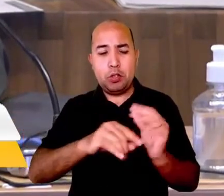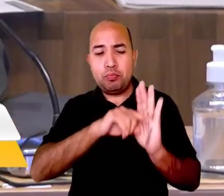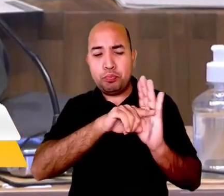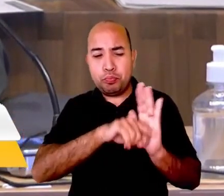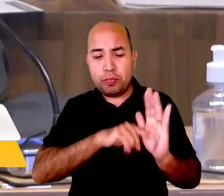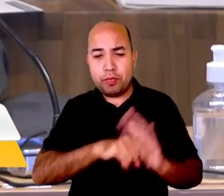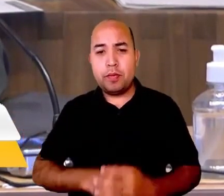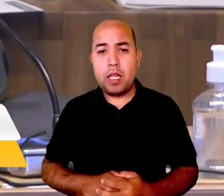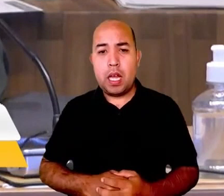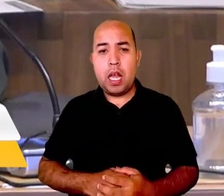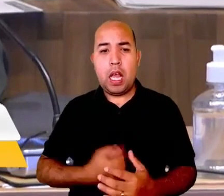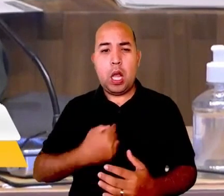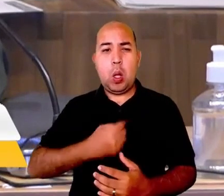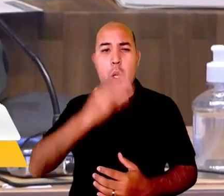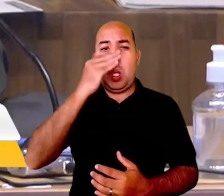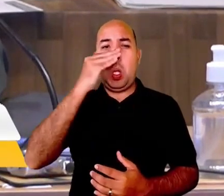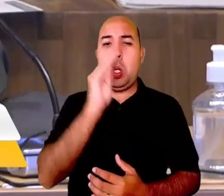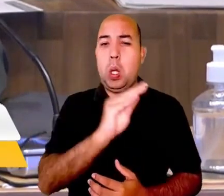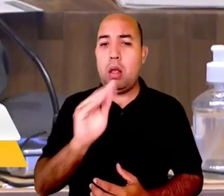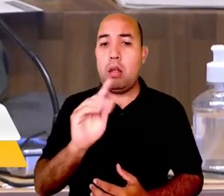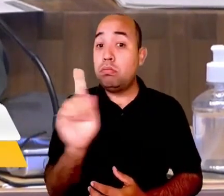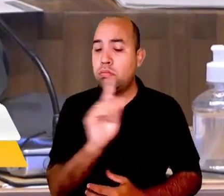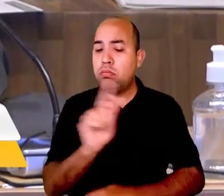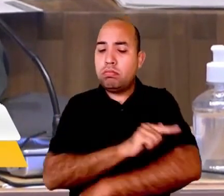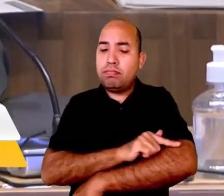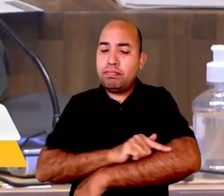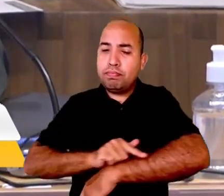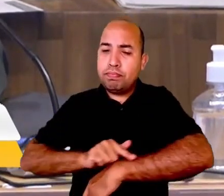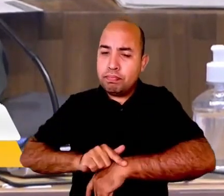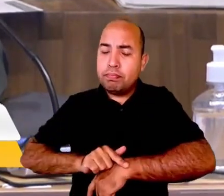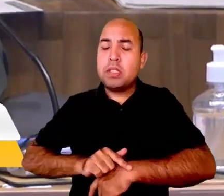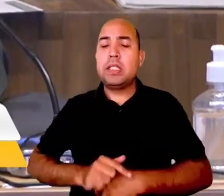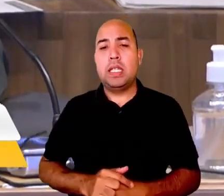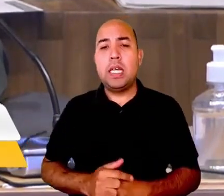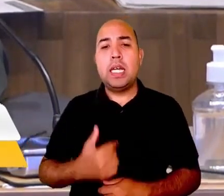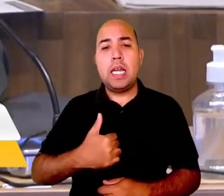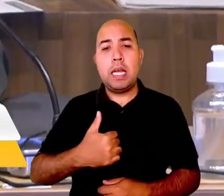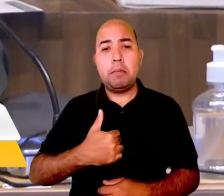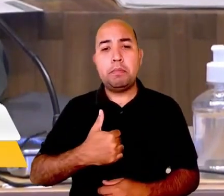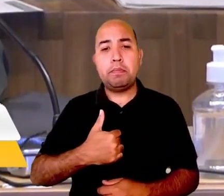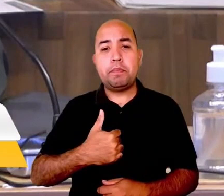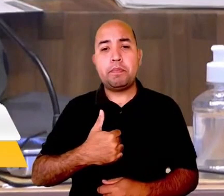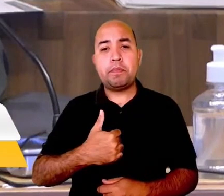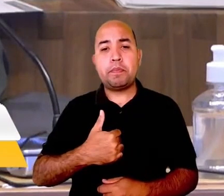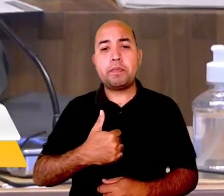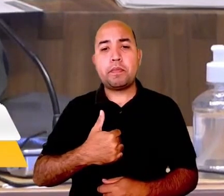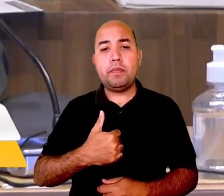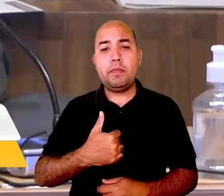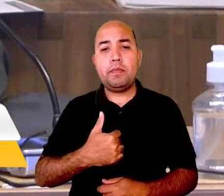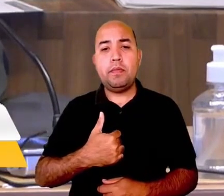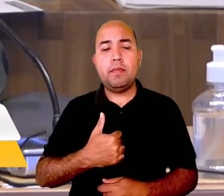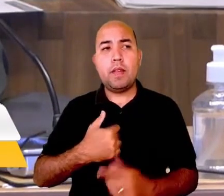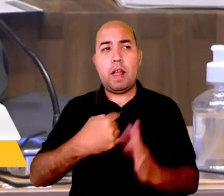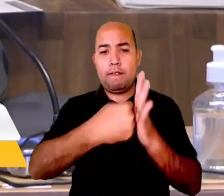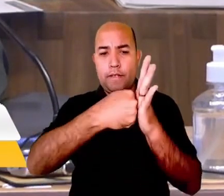de desrespeitar Vossas Excelências e os trabalhos conduzidos por essa CPMI, considerando a minha inequívoca condição de investigado